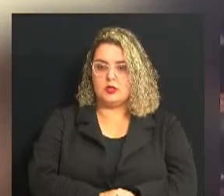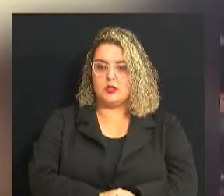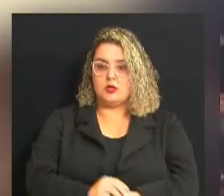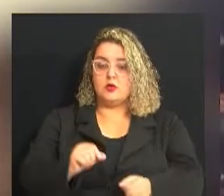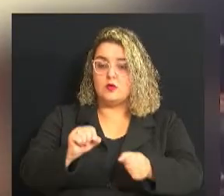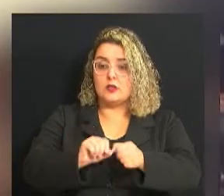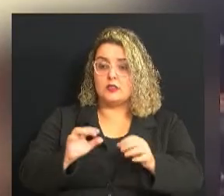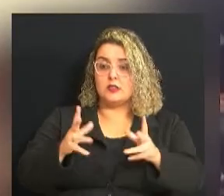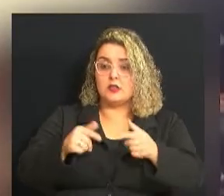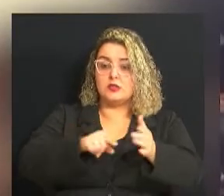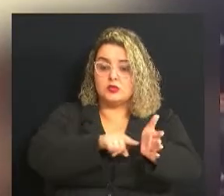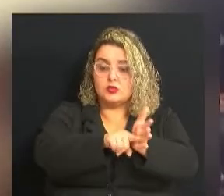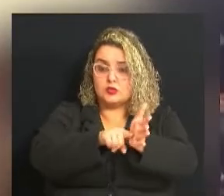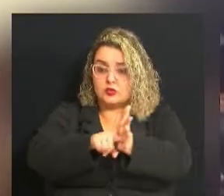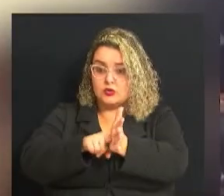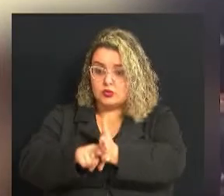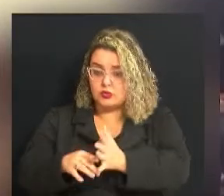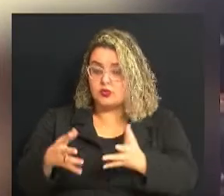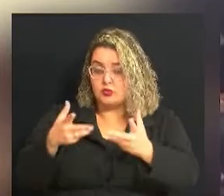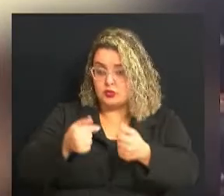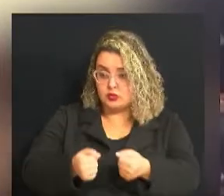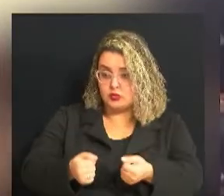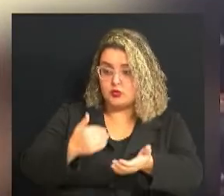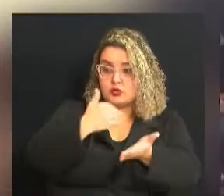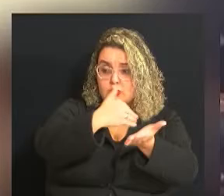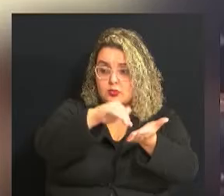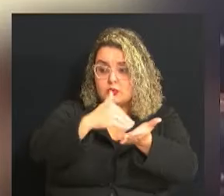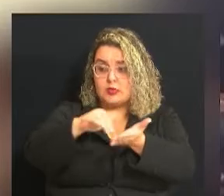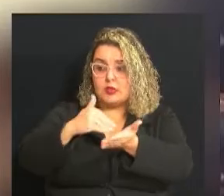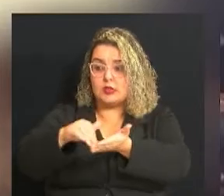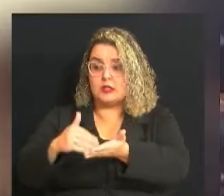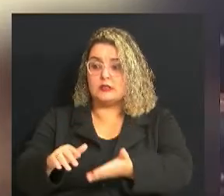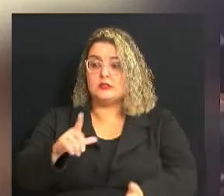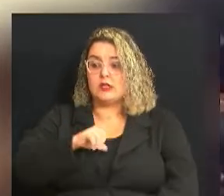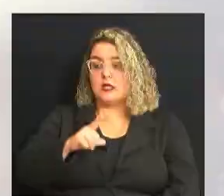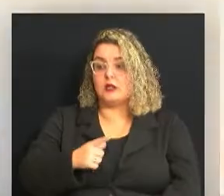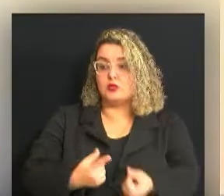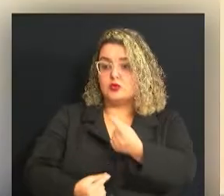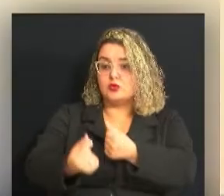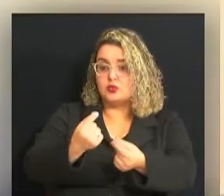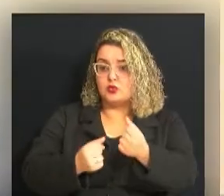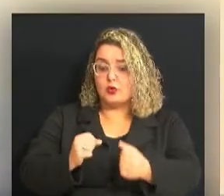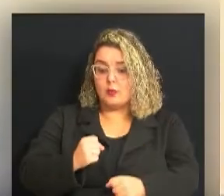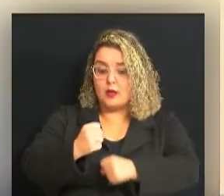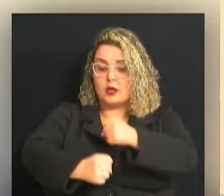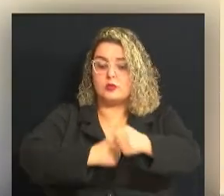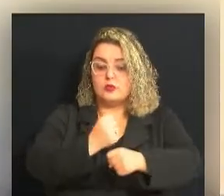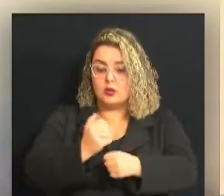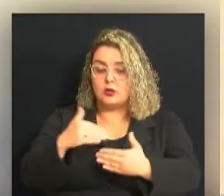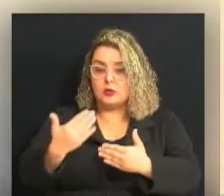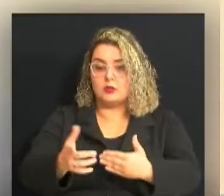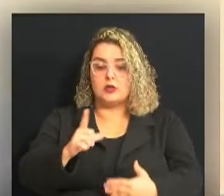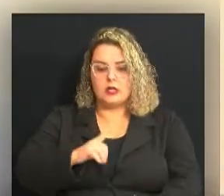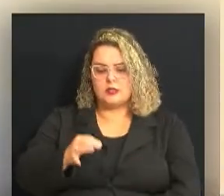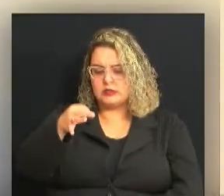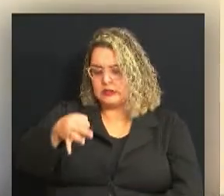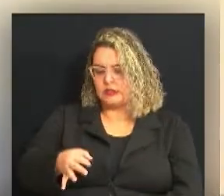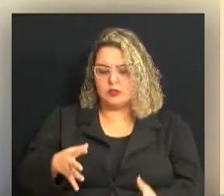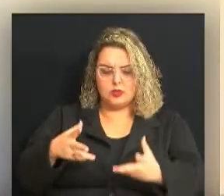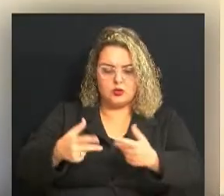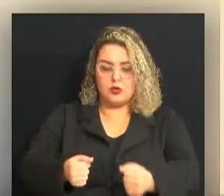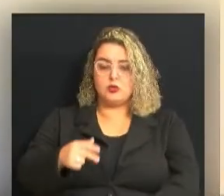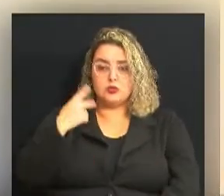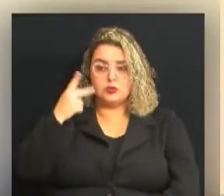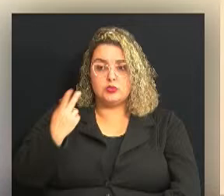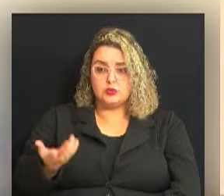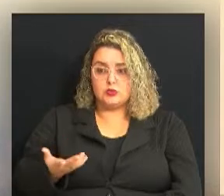uma pesquisa daquilo que as secretarias terão de orçamento para o ano que vem. Eu tenho certeza que todos os vereadores, a partir do momento que